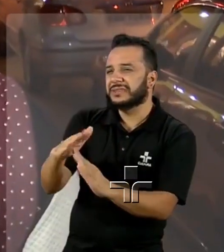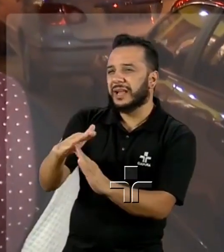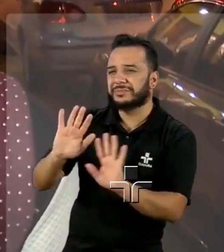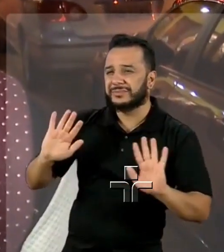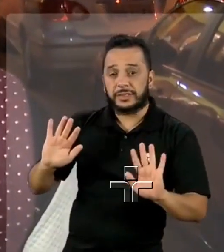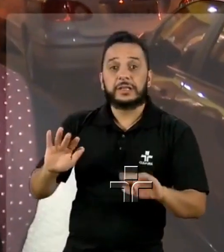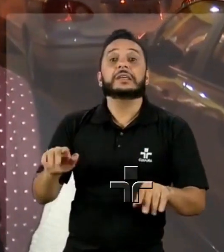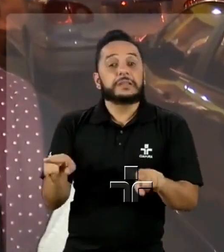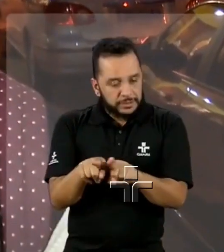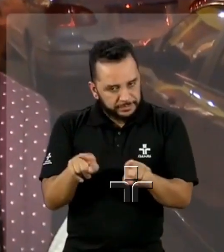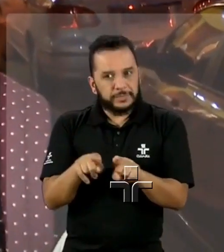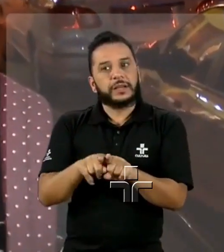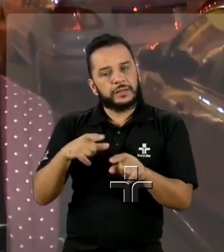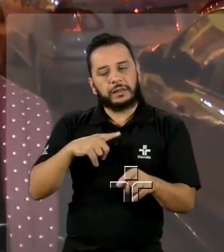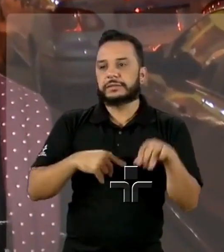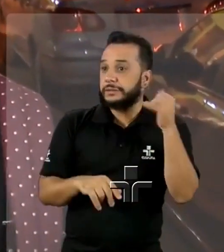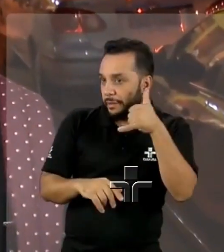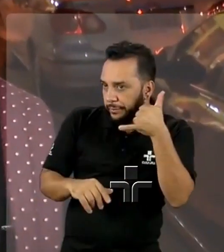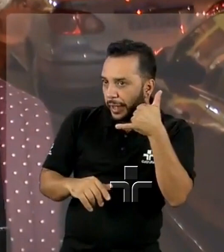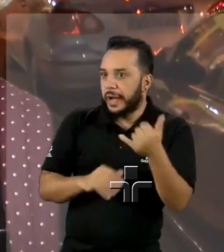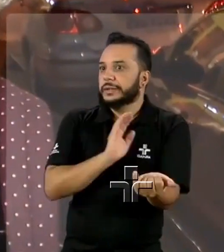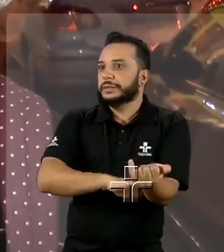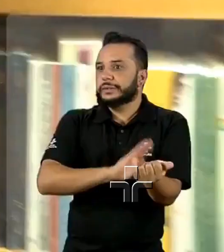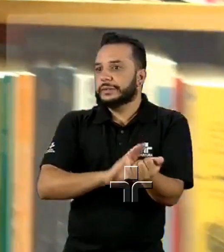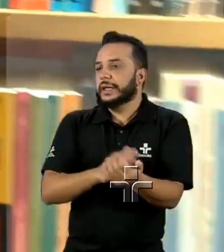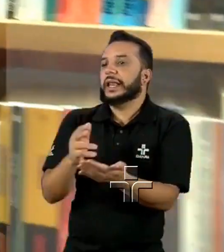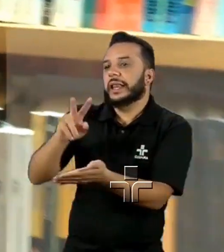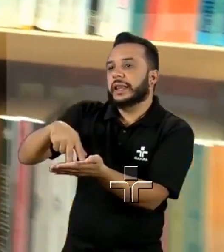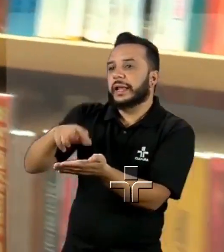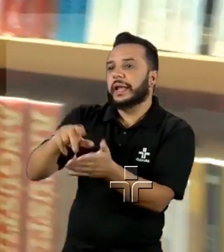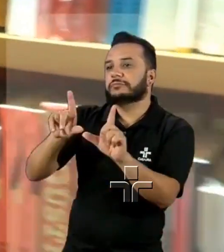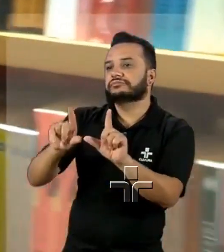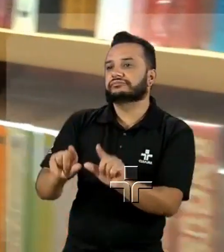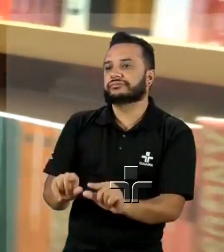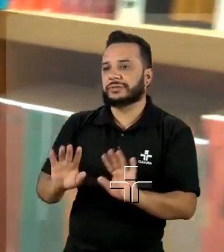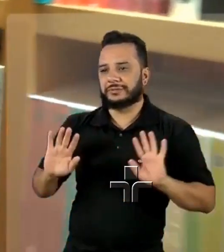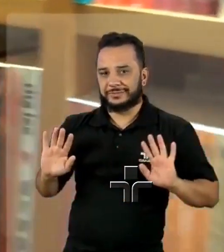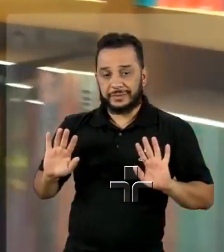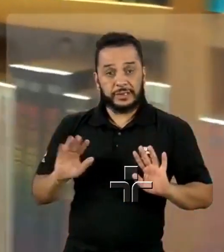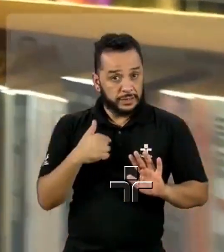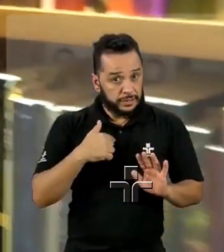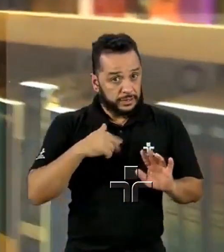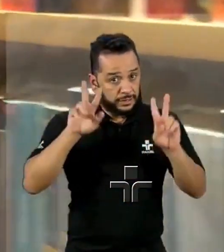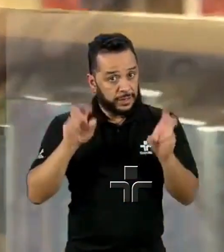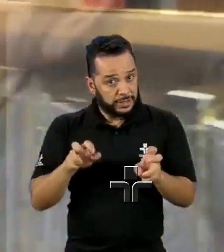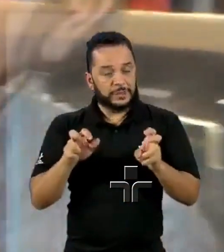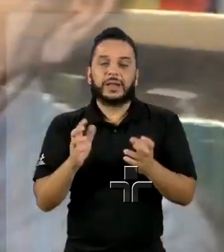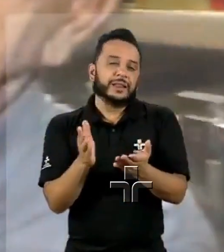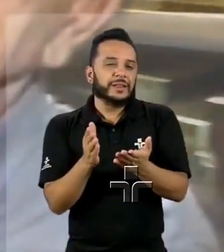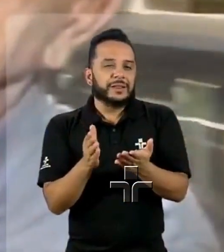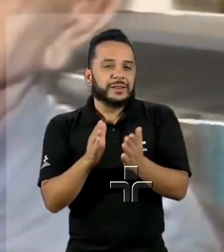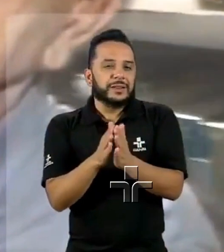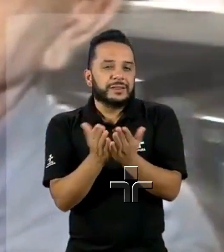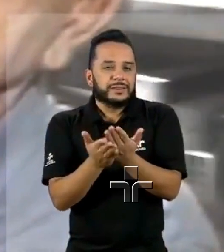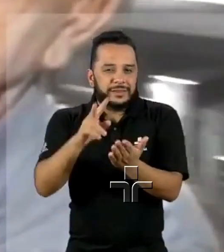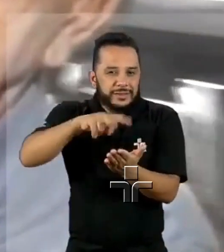depois da era dos celulares, eu passei a ler menos ainda. Quando se fala em leitura, a frase do mestre Mário